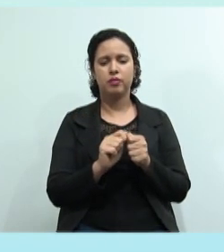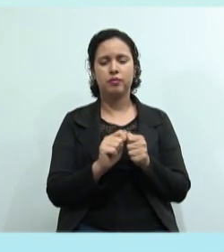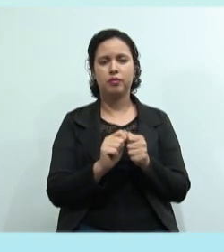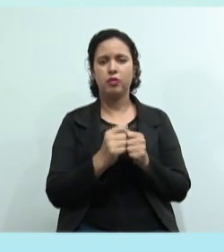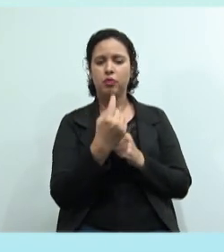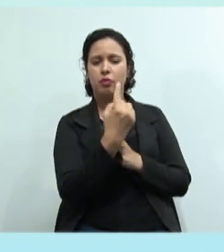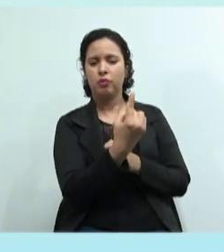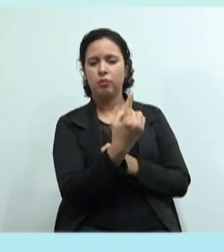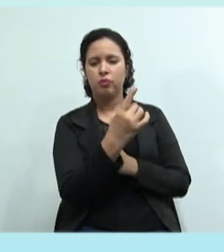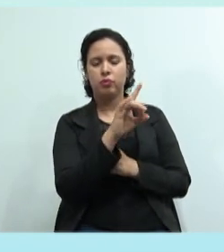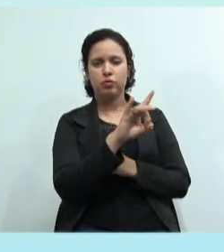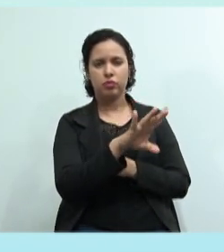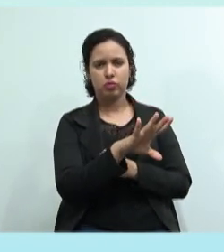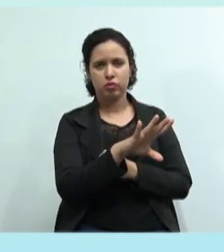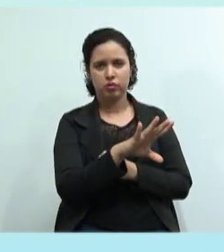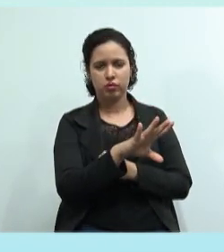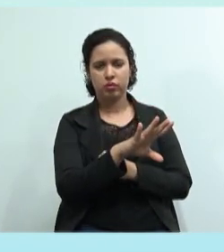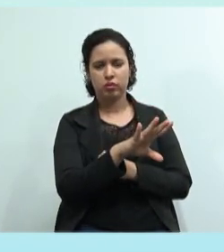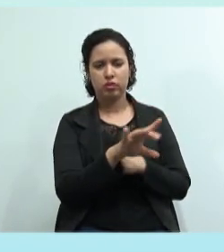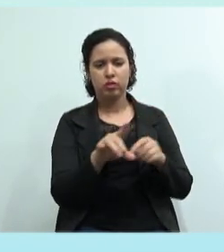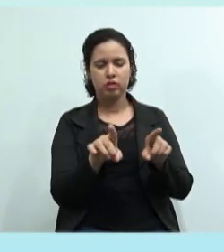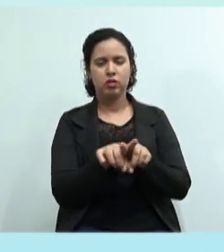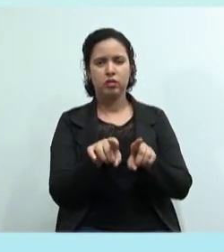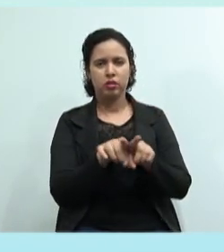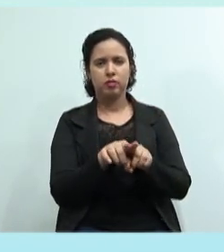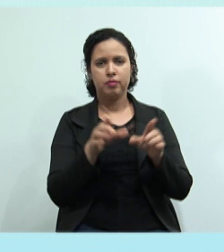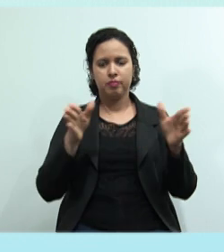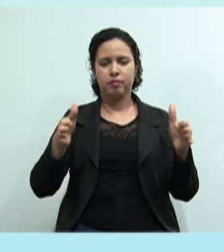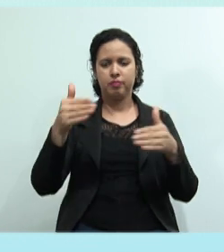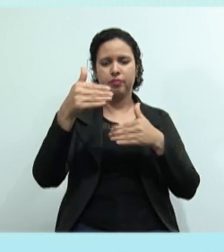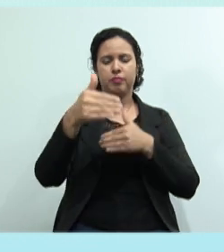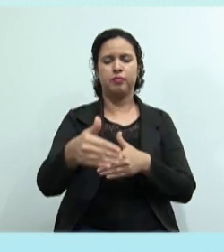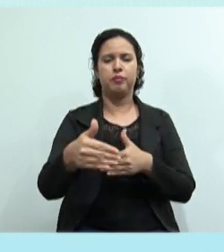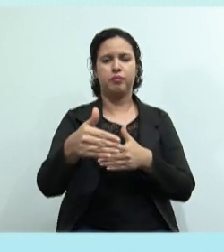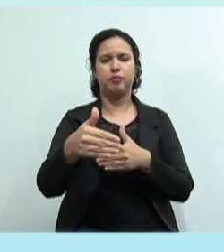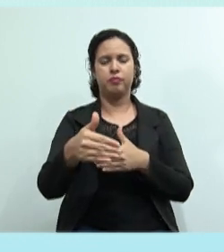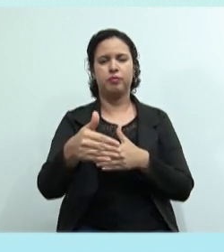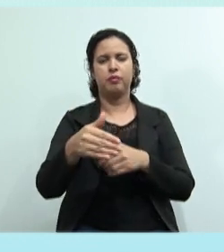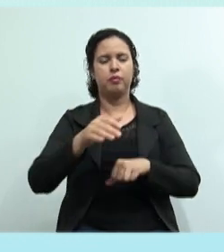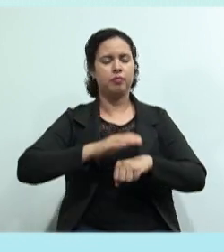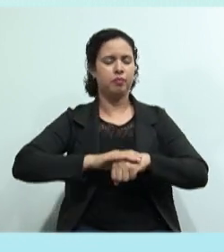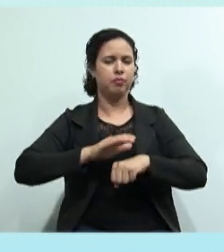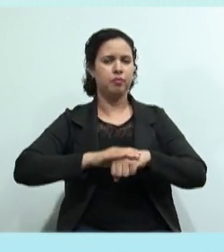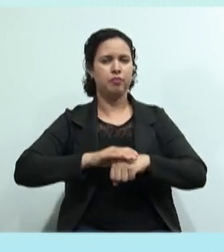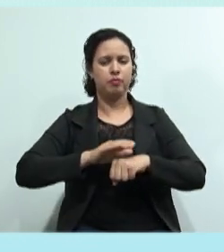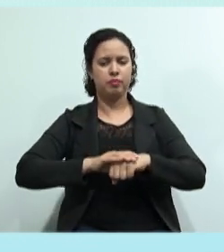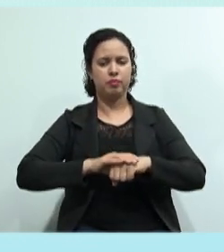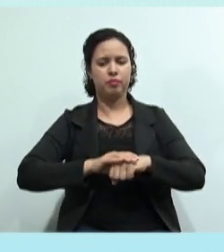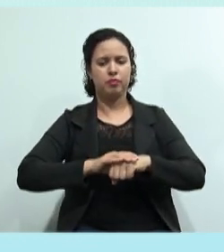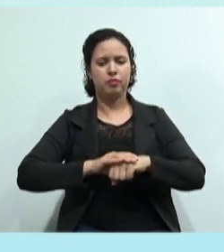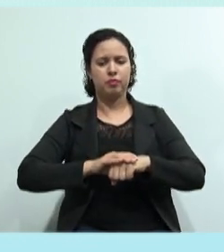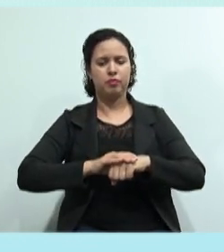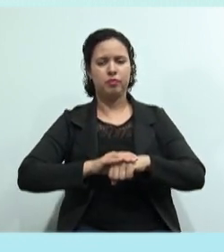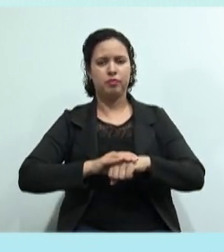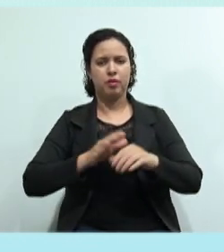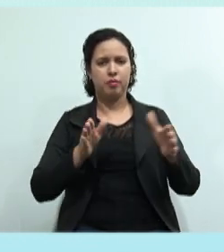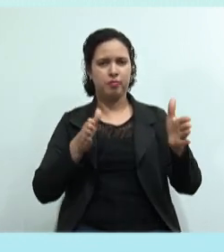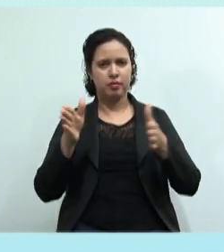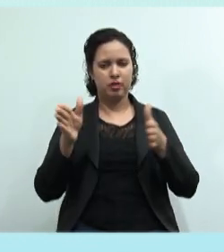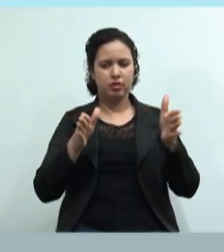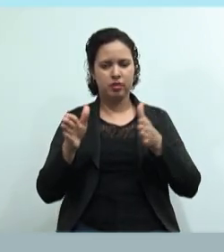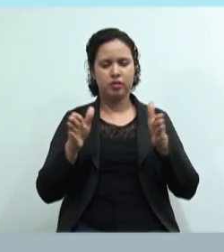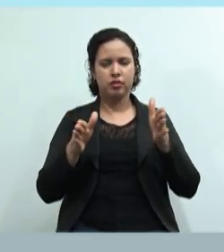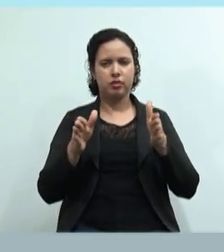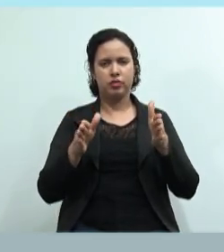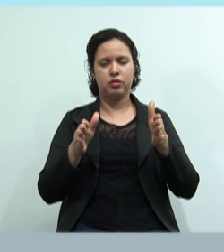unitário com matéria-prima, custo por embalagem, custo com mão de obra, margem de ganho sobre o